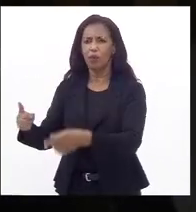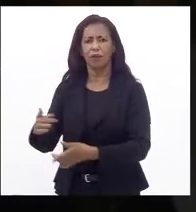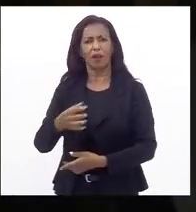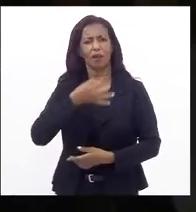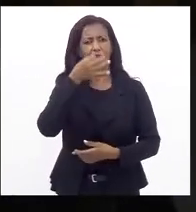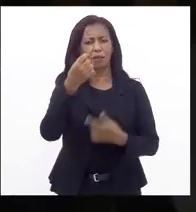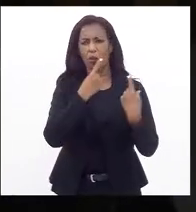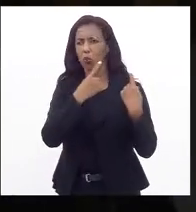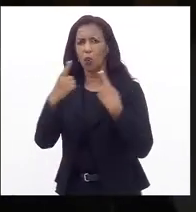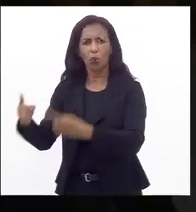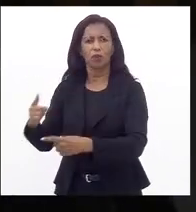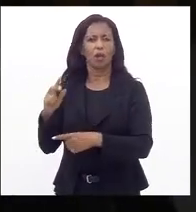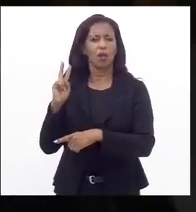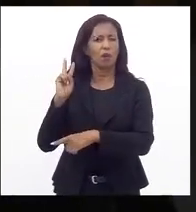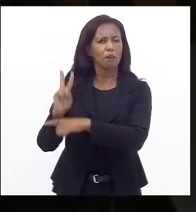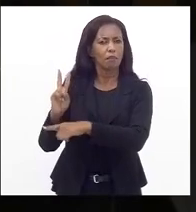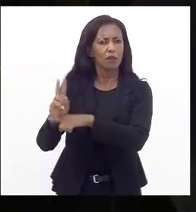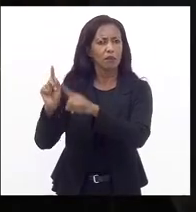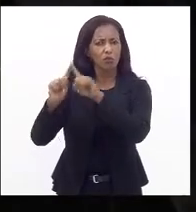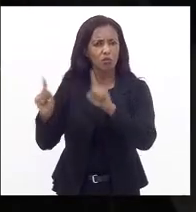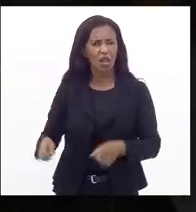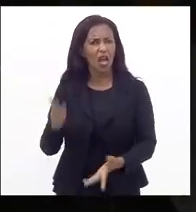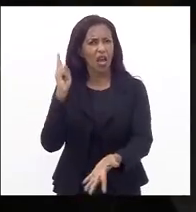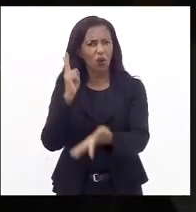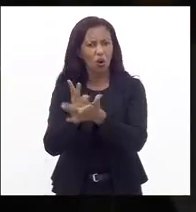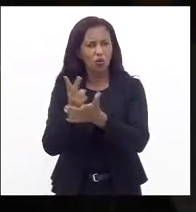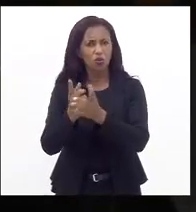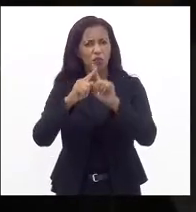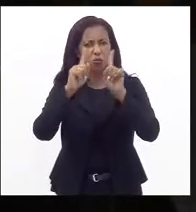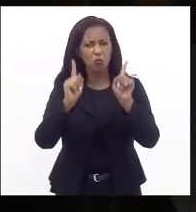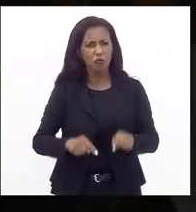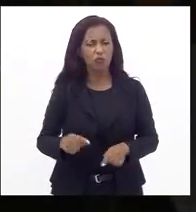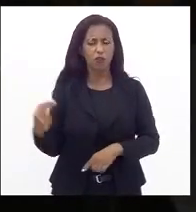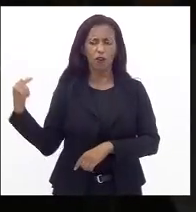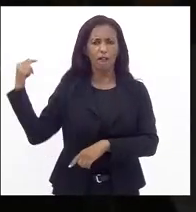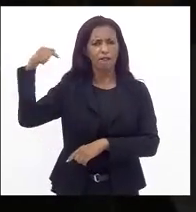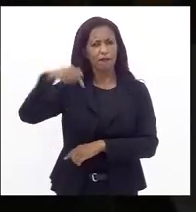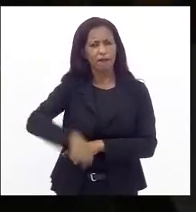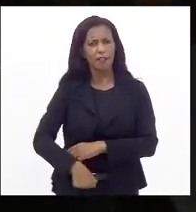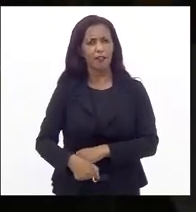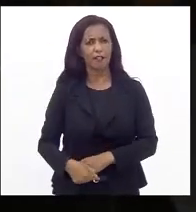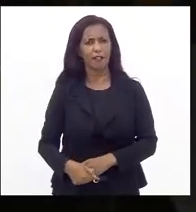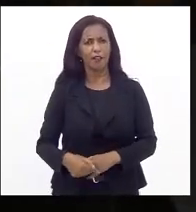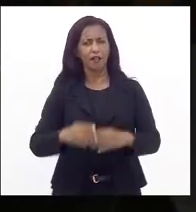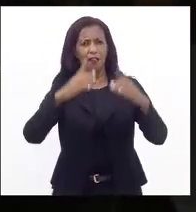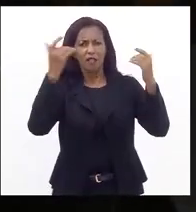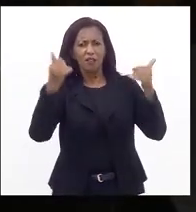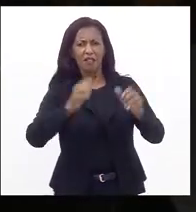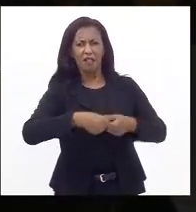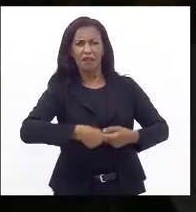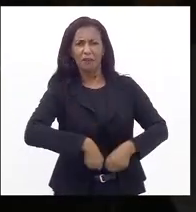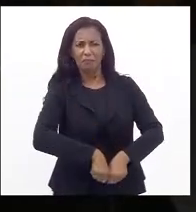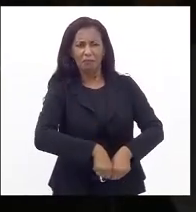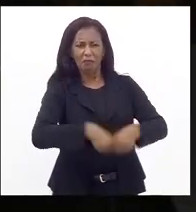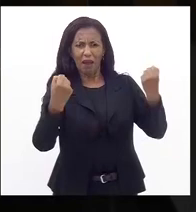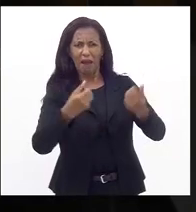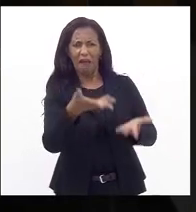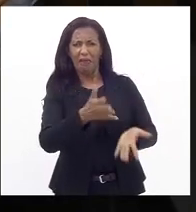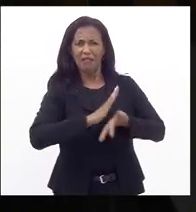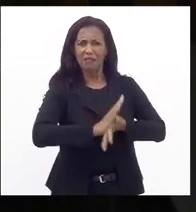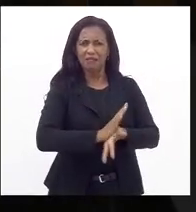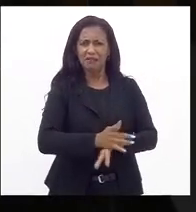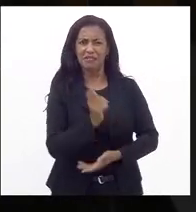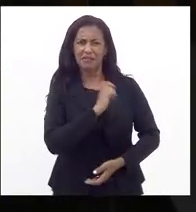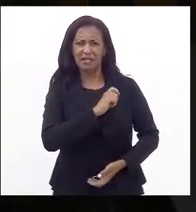divergente para defender servidores públicos agora os mesmos servidores públicos vem aqui denegrir imagem dele sacaria ele